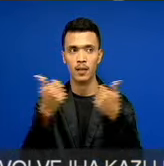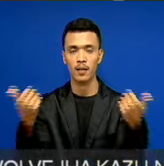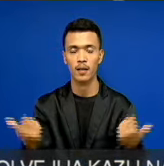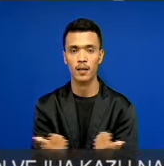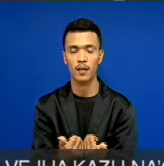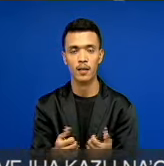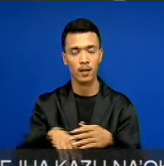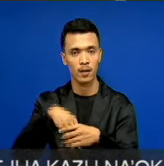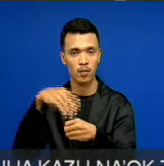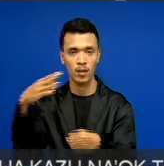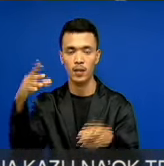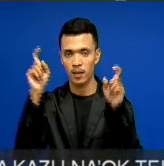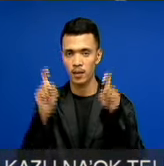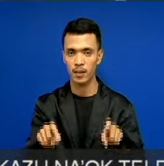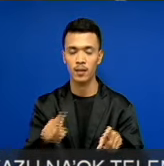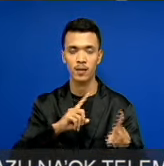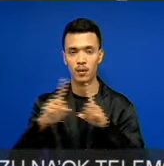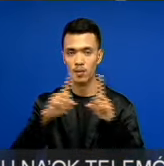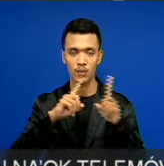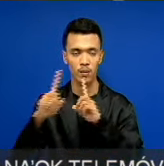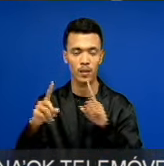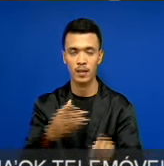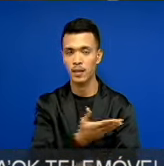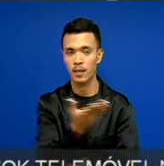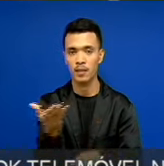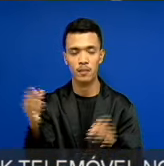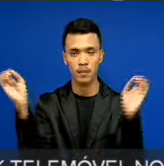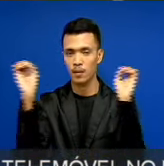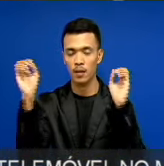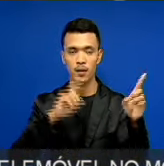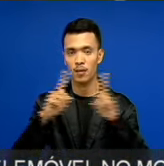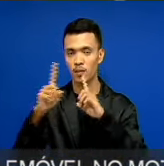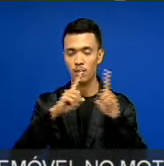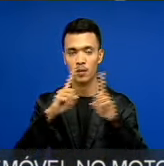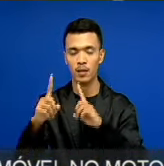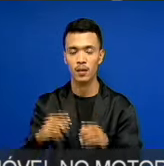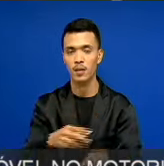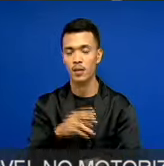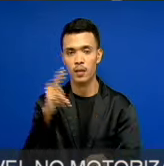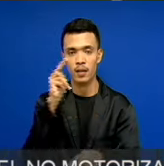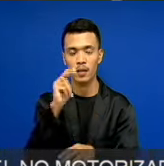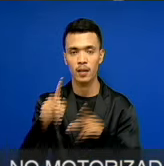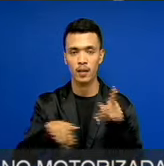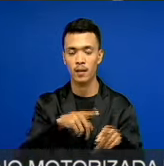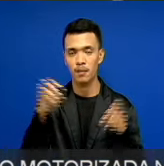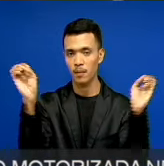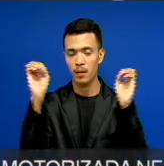tamba sara ne ita bot kole lai se ita bot kole kunua ne ma kita bot lahaten barat ita bot laus te ema timuruan tamba lai